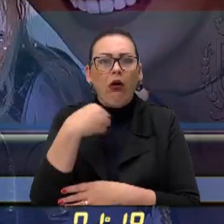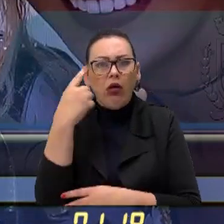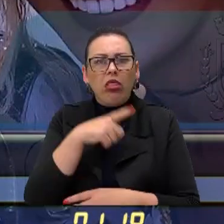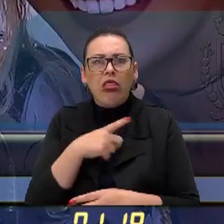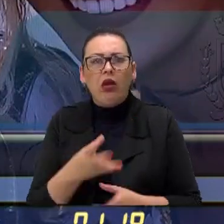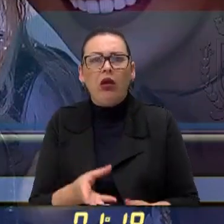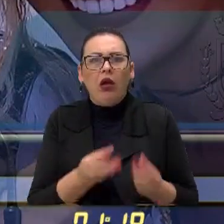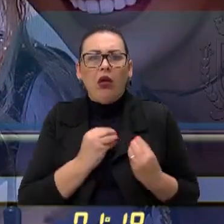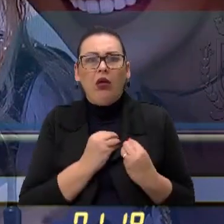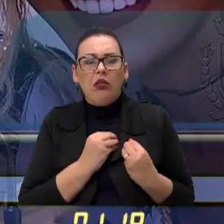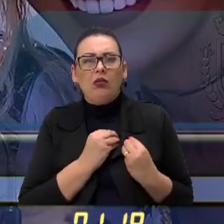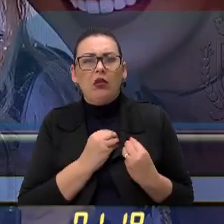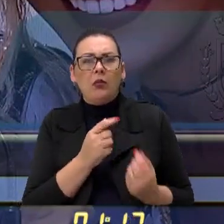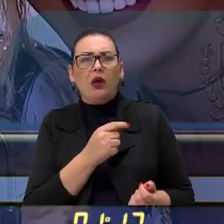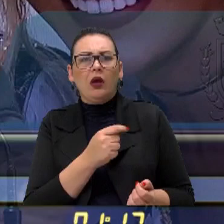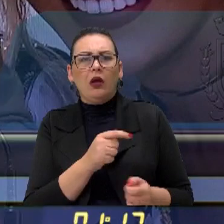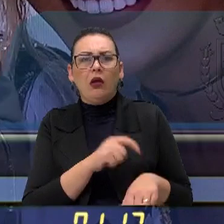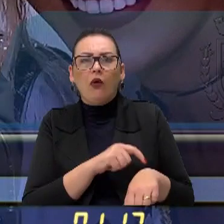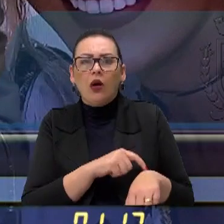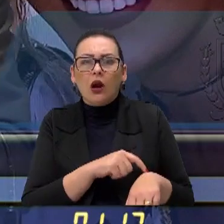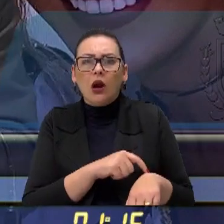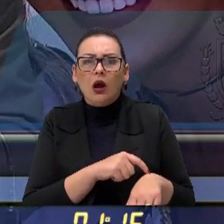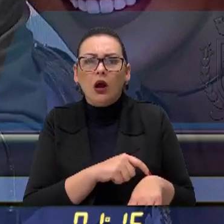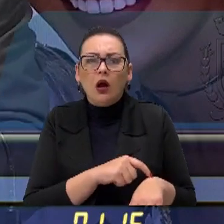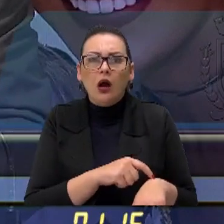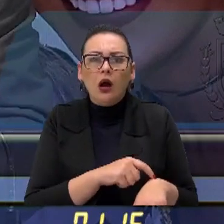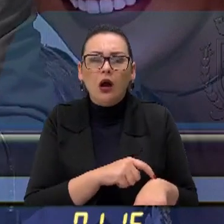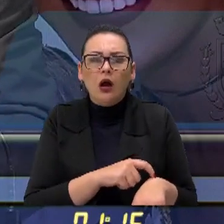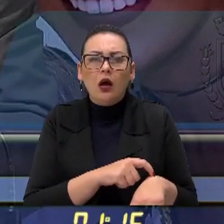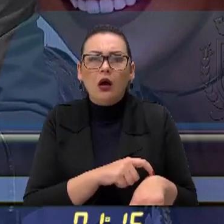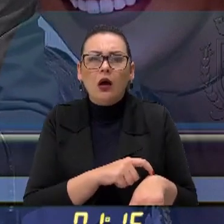a receber horas extras? Temos que ter